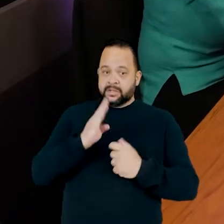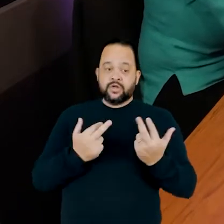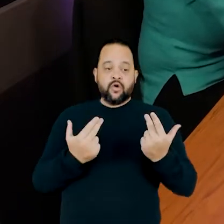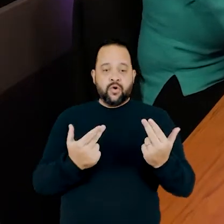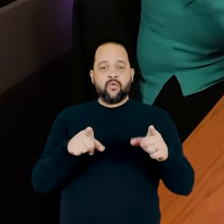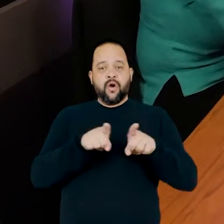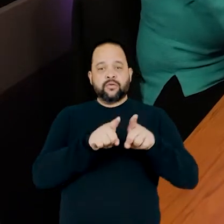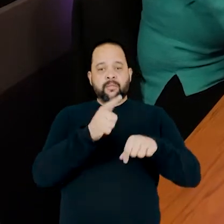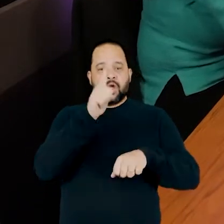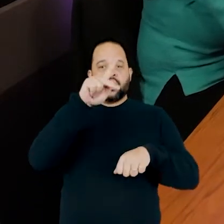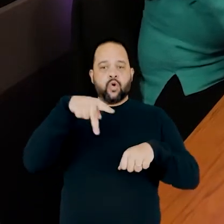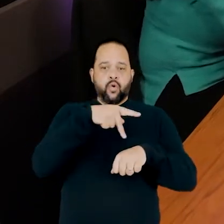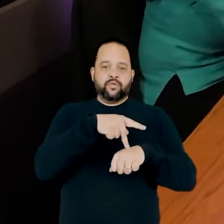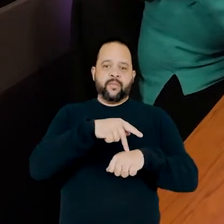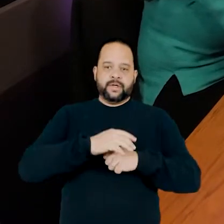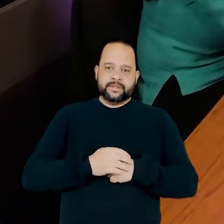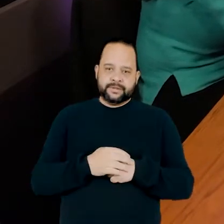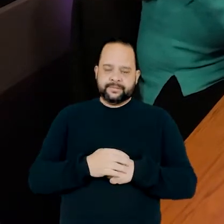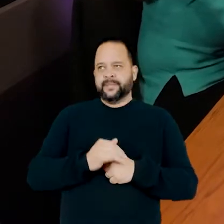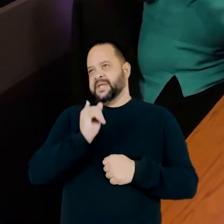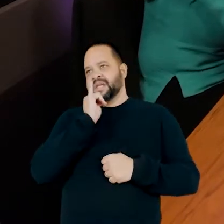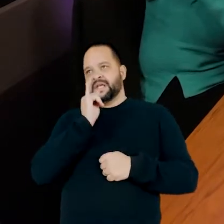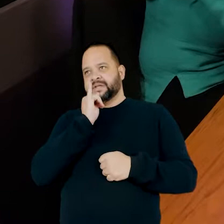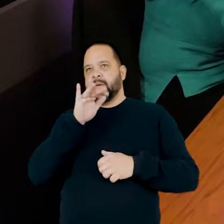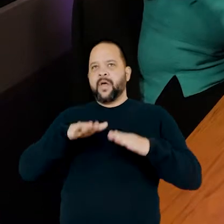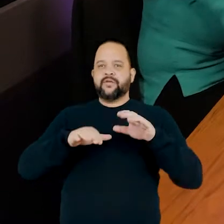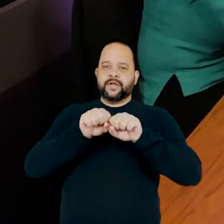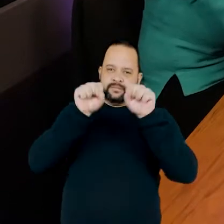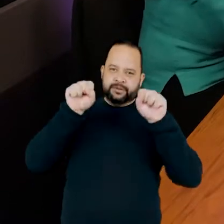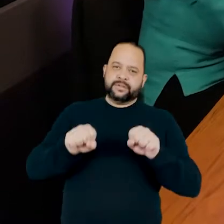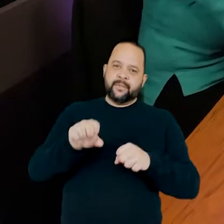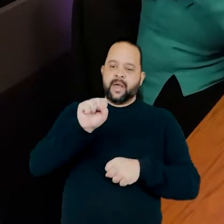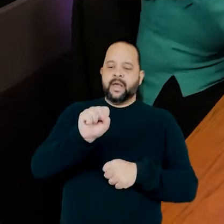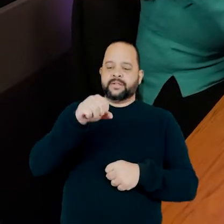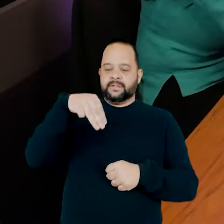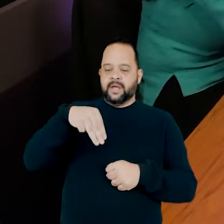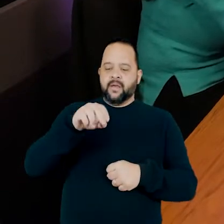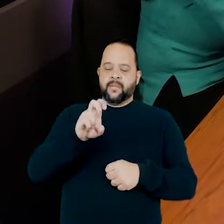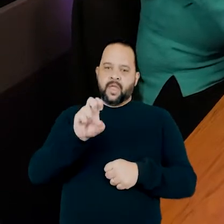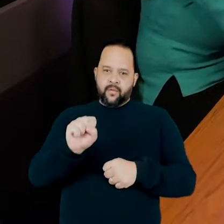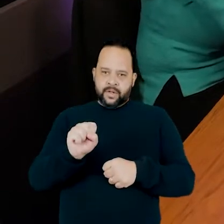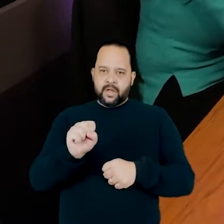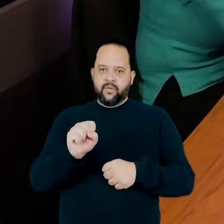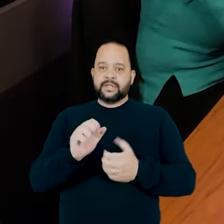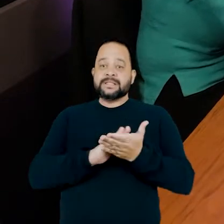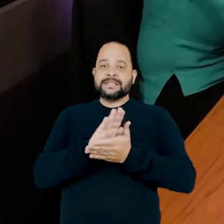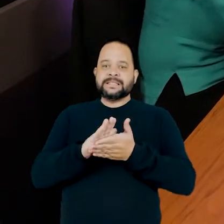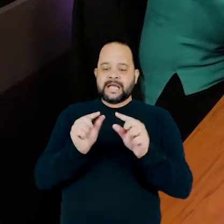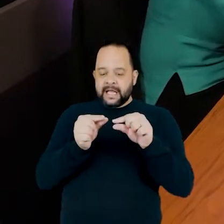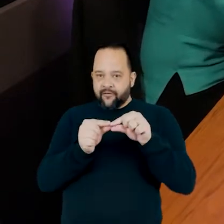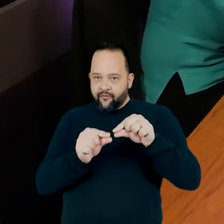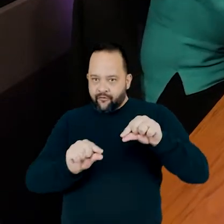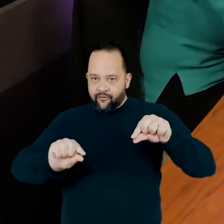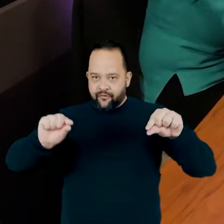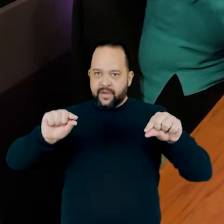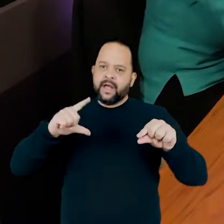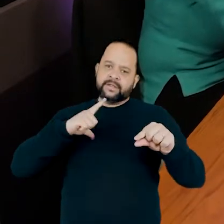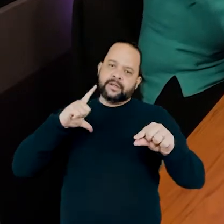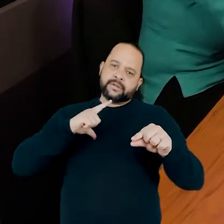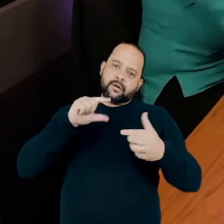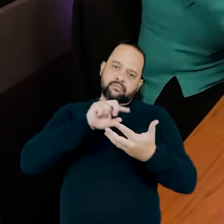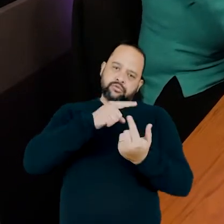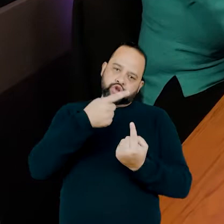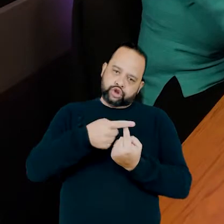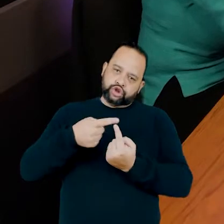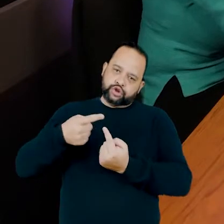pode acontecer, por exemplo, ah, eu tenho um sistema SM58 sem fio, né? Aí, tem várias famílias.